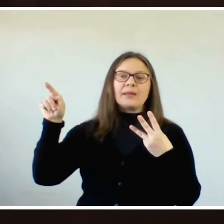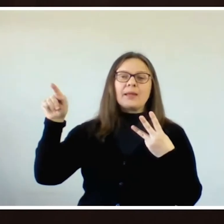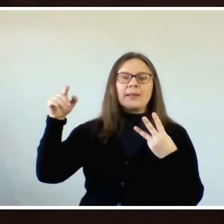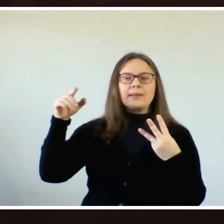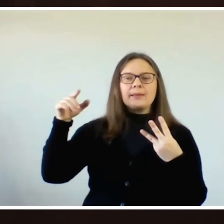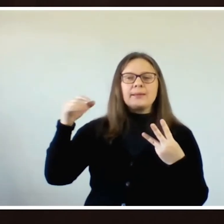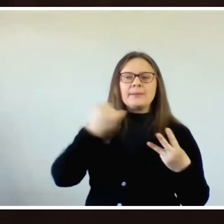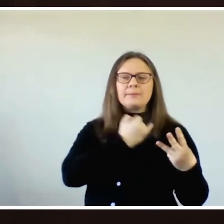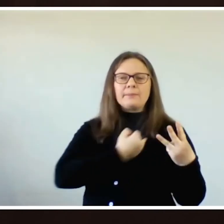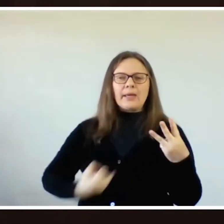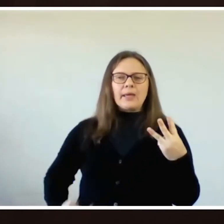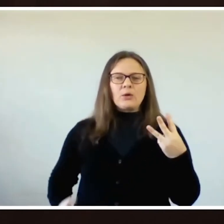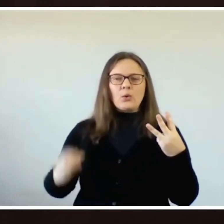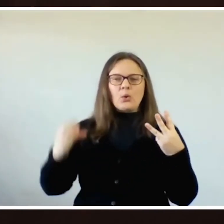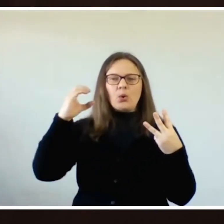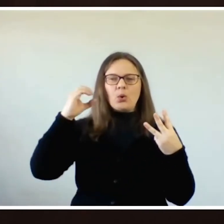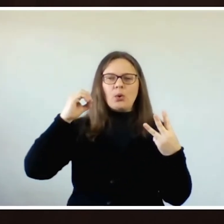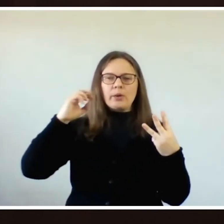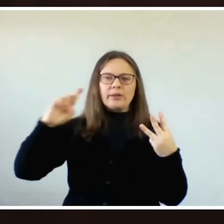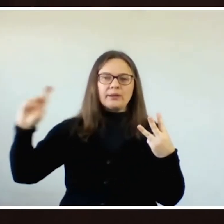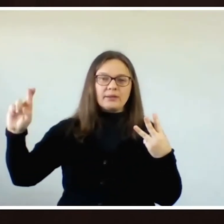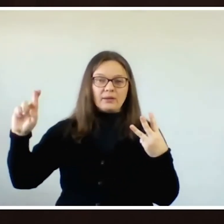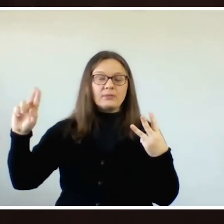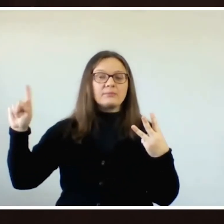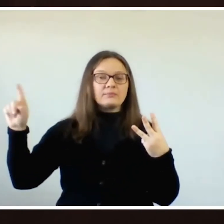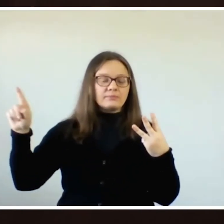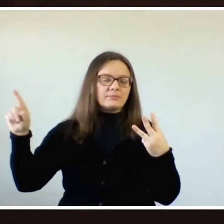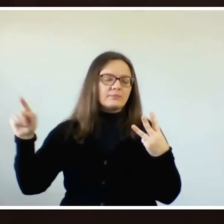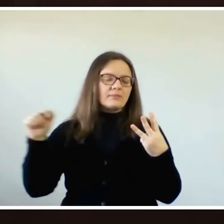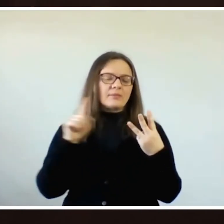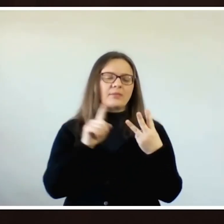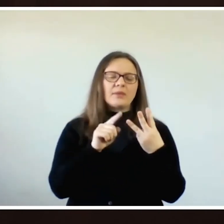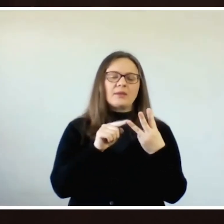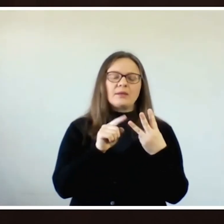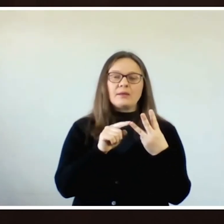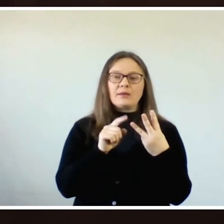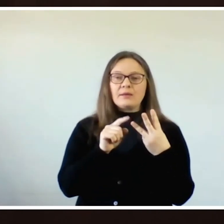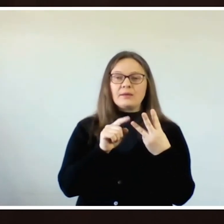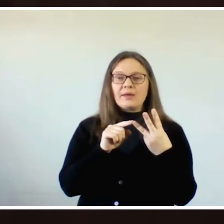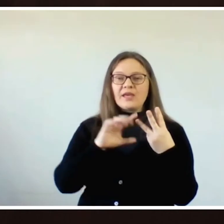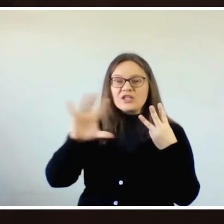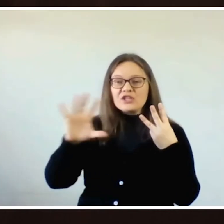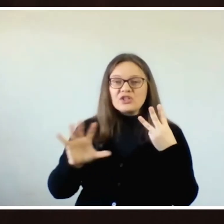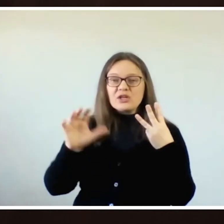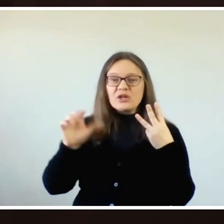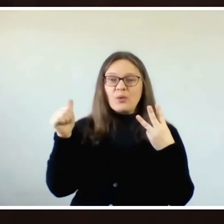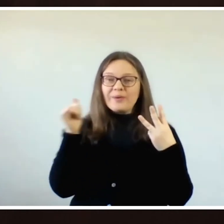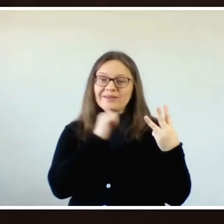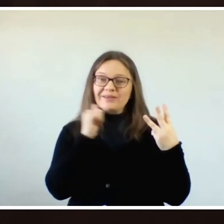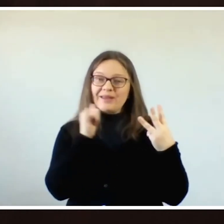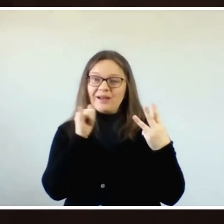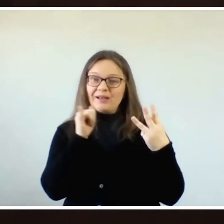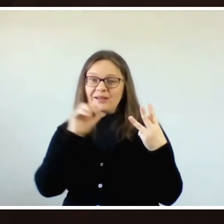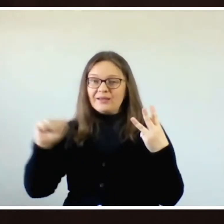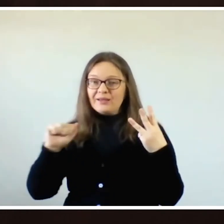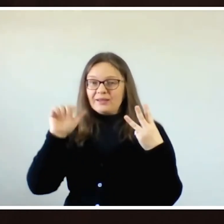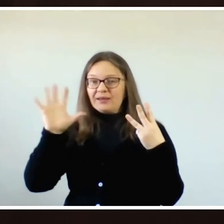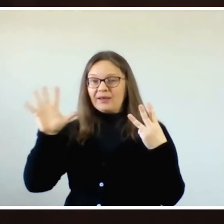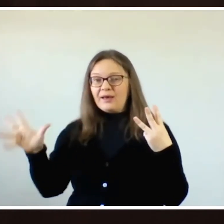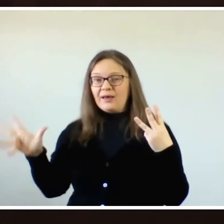E Constante, o terceiro filho, ficou com a Itália e África. O primogênito Constantino